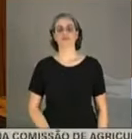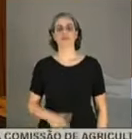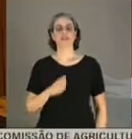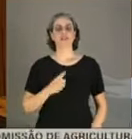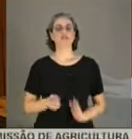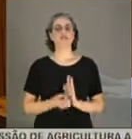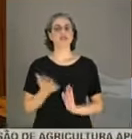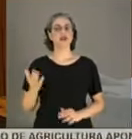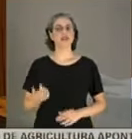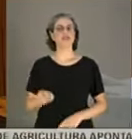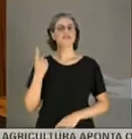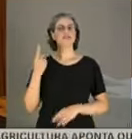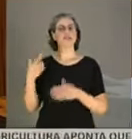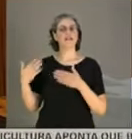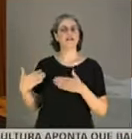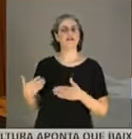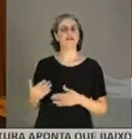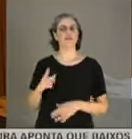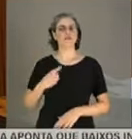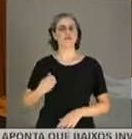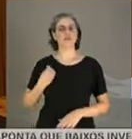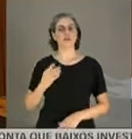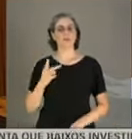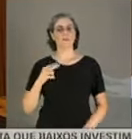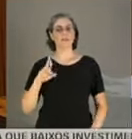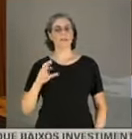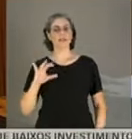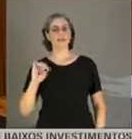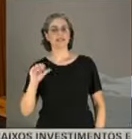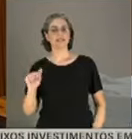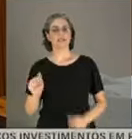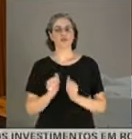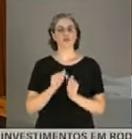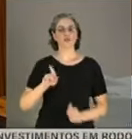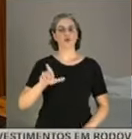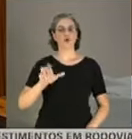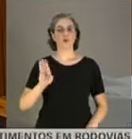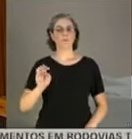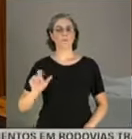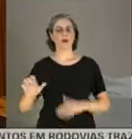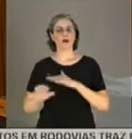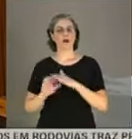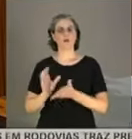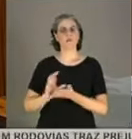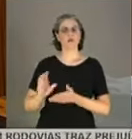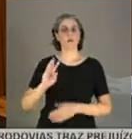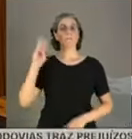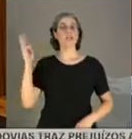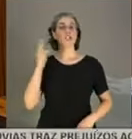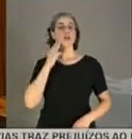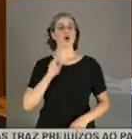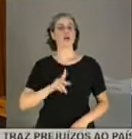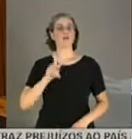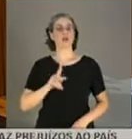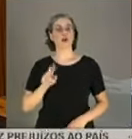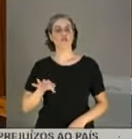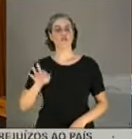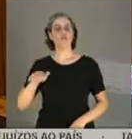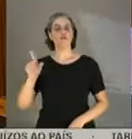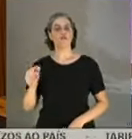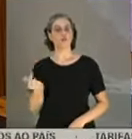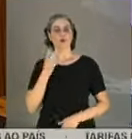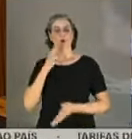de movimentações estranhas envolvendo a Precisa com a Global, envolvendo repasse de milhões para a Petrobras no fundo de Correios.